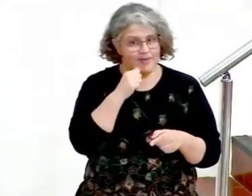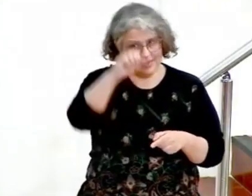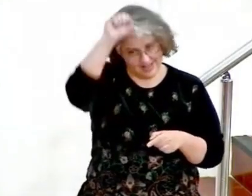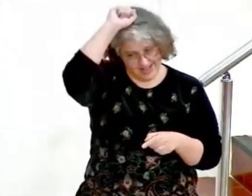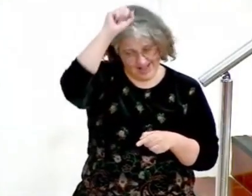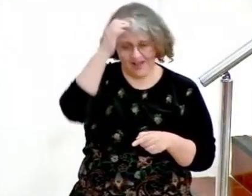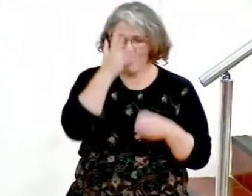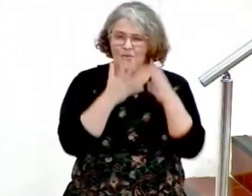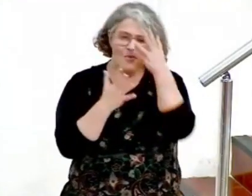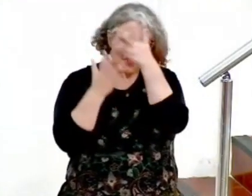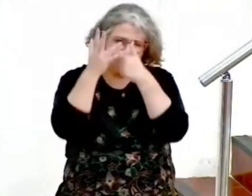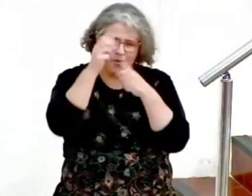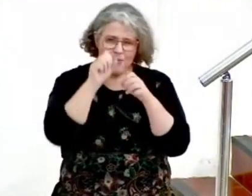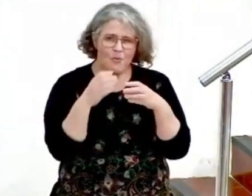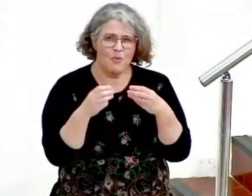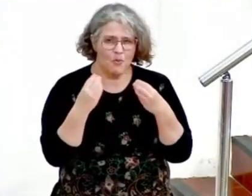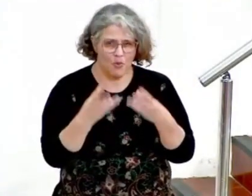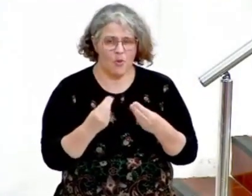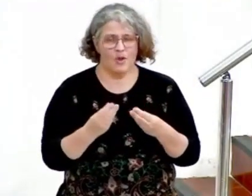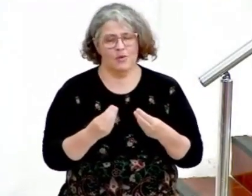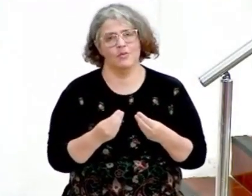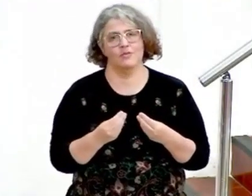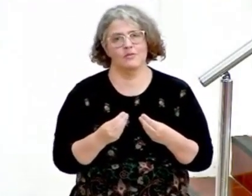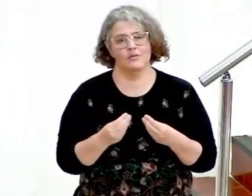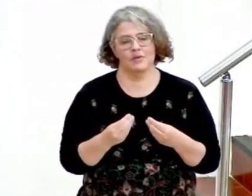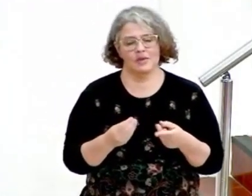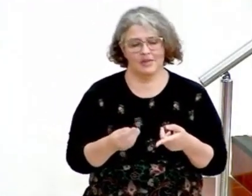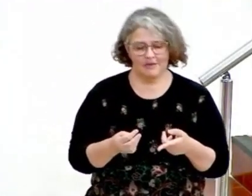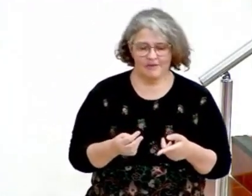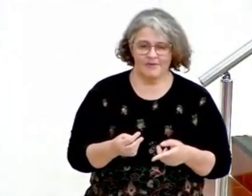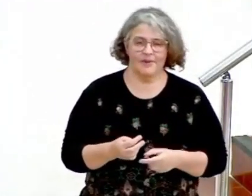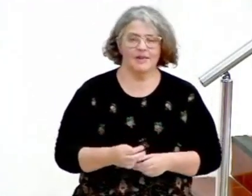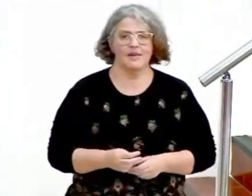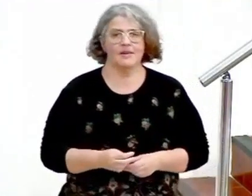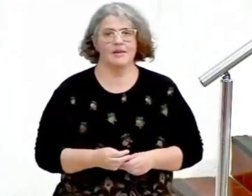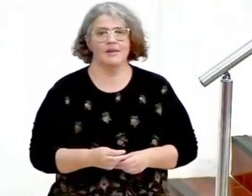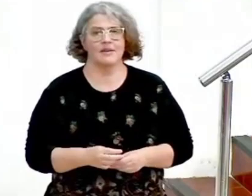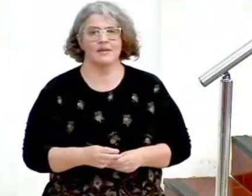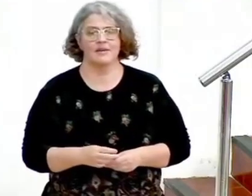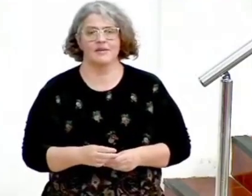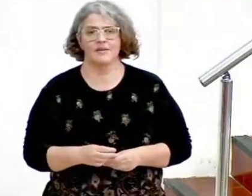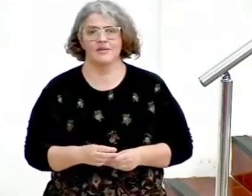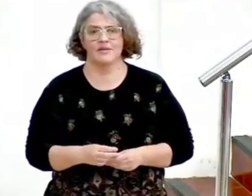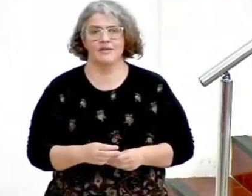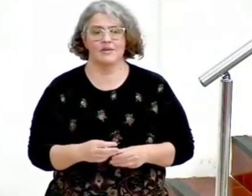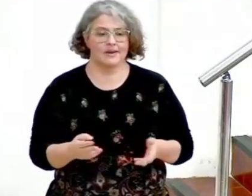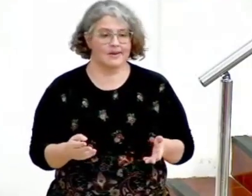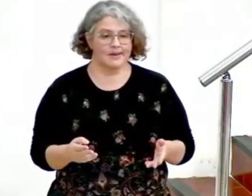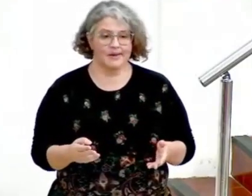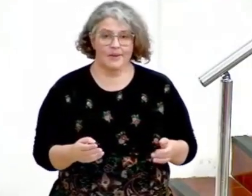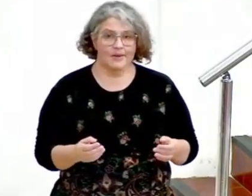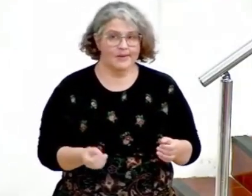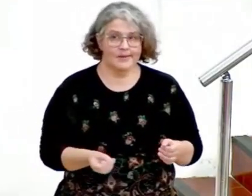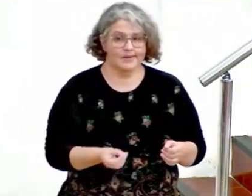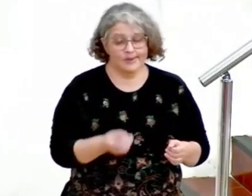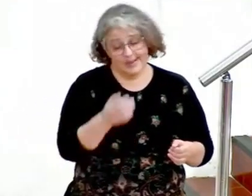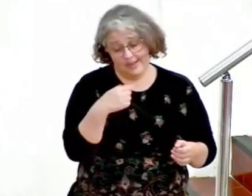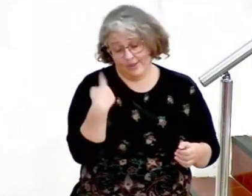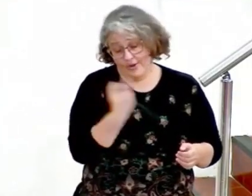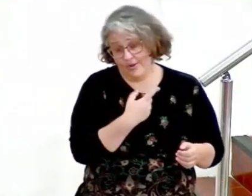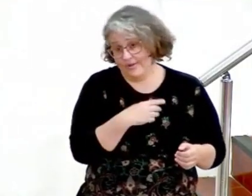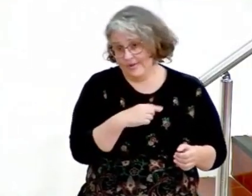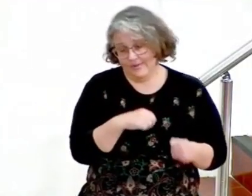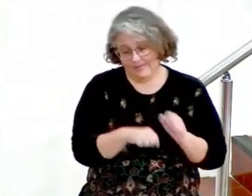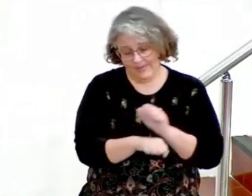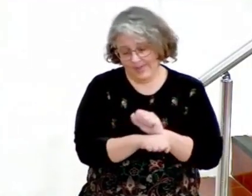era irmã dele. E então acontece aquilo que nós não esperávamos no decorrer da história da